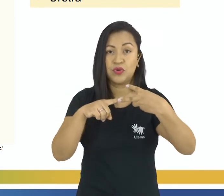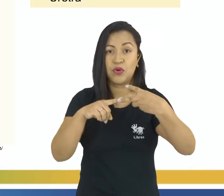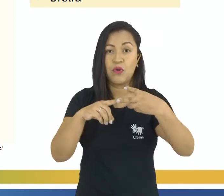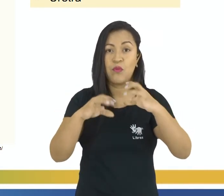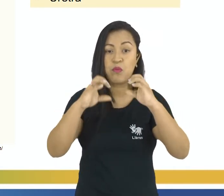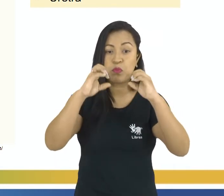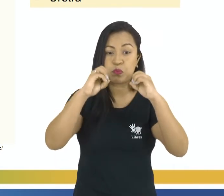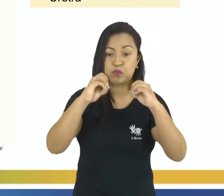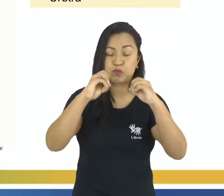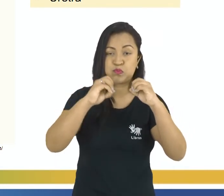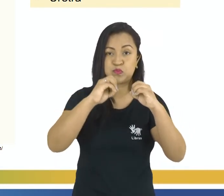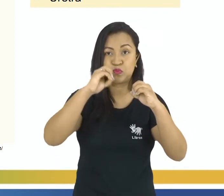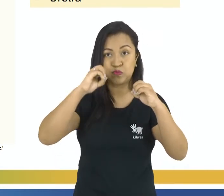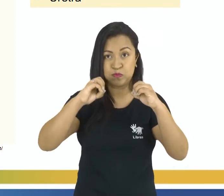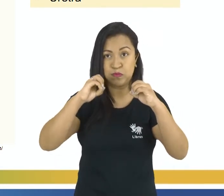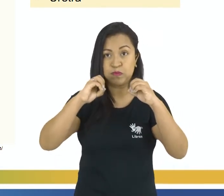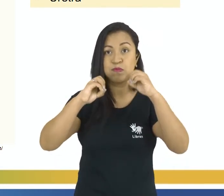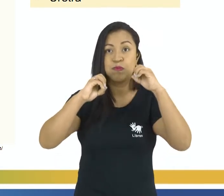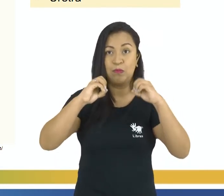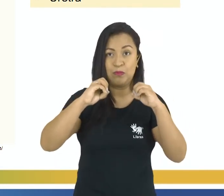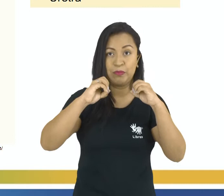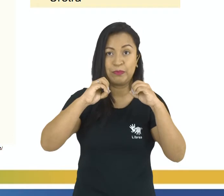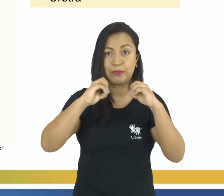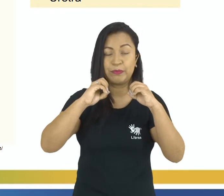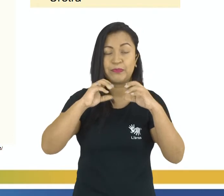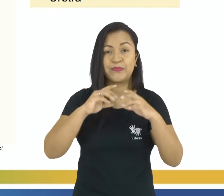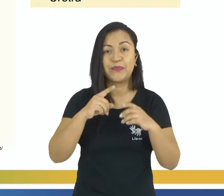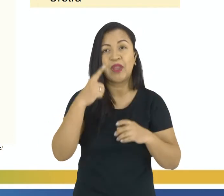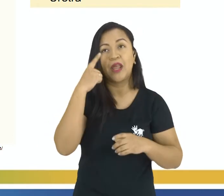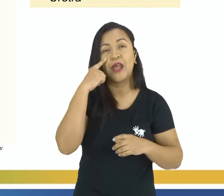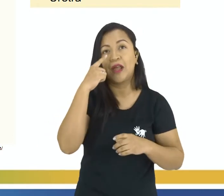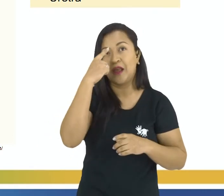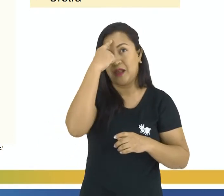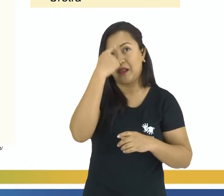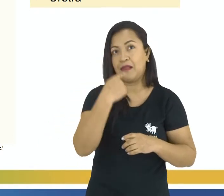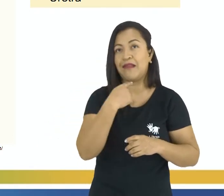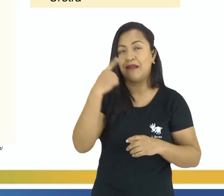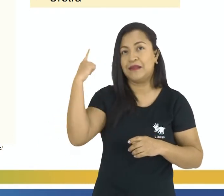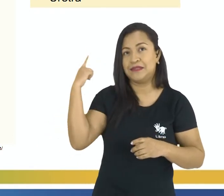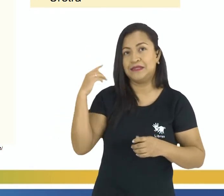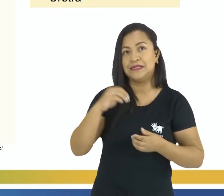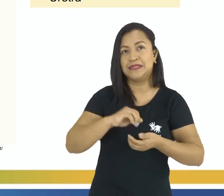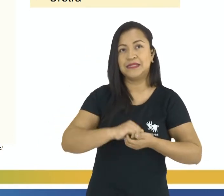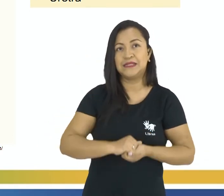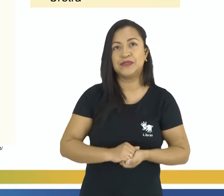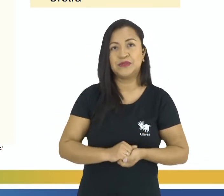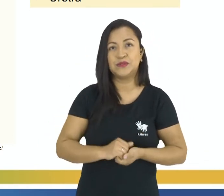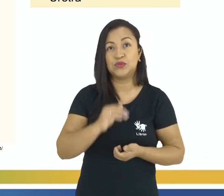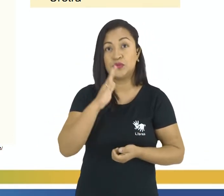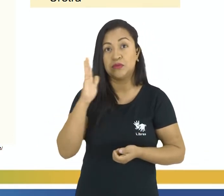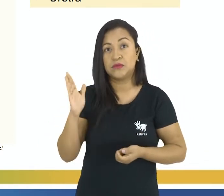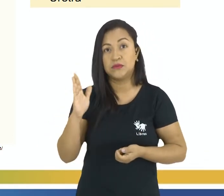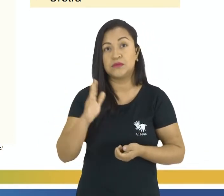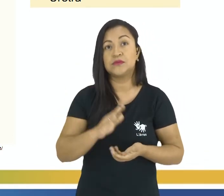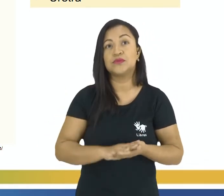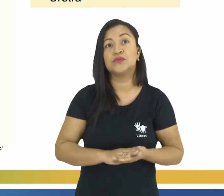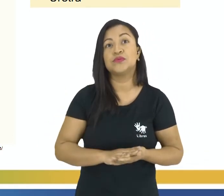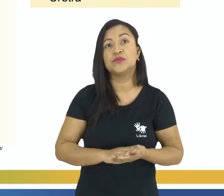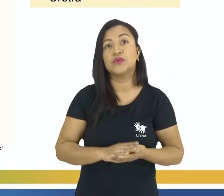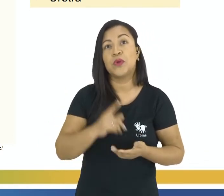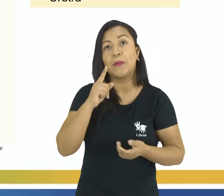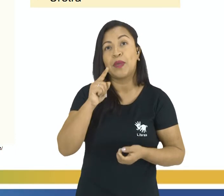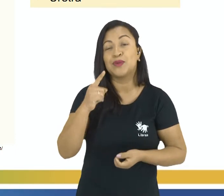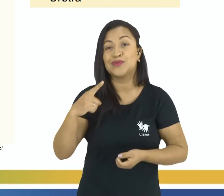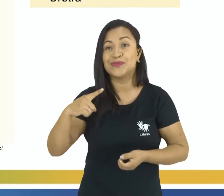que liga o testículo esquerdo. Tá? Ali na imagem, vocês também podem observar do lado da direita uma imagem de um